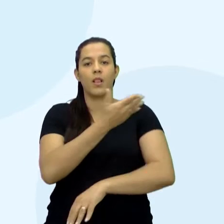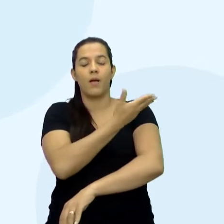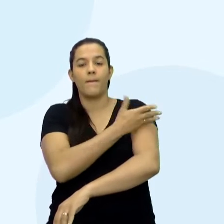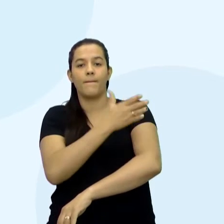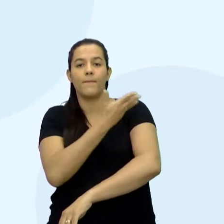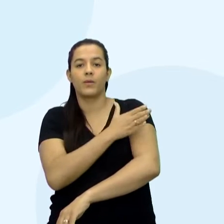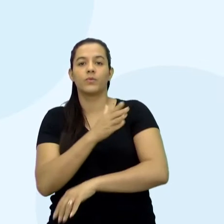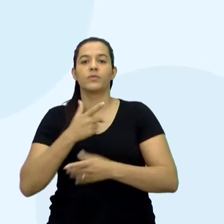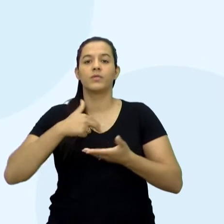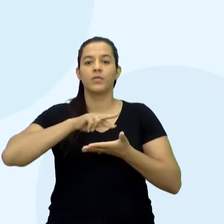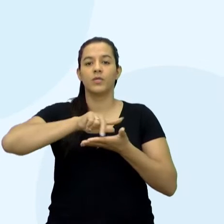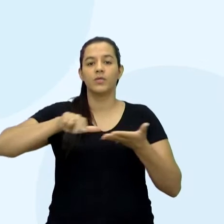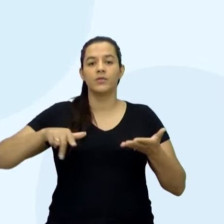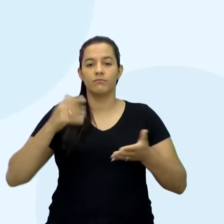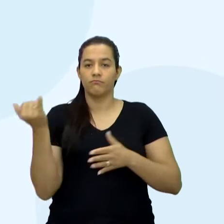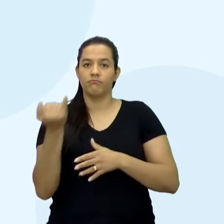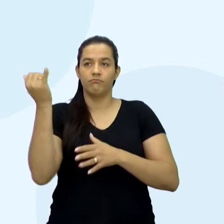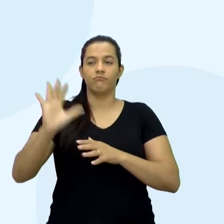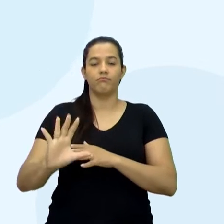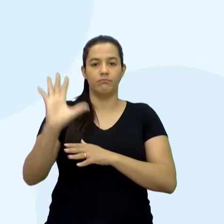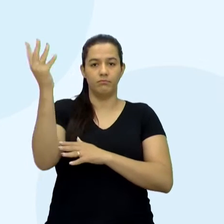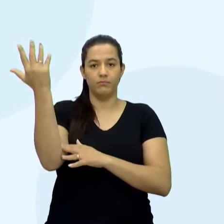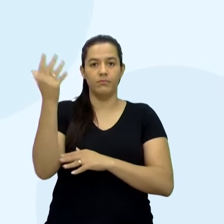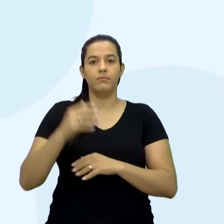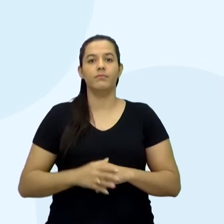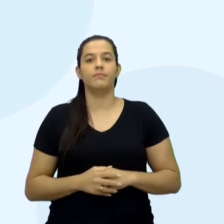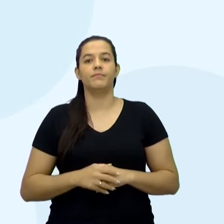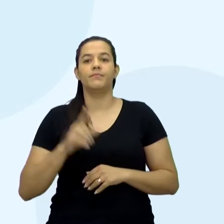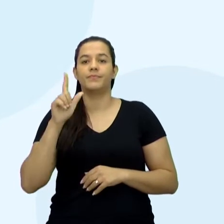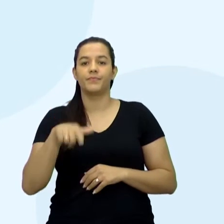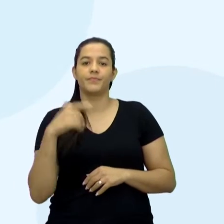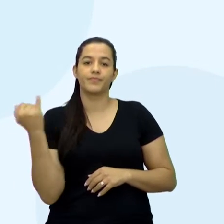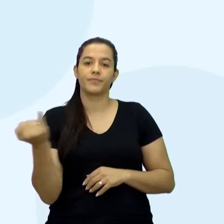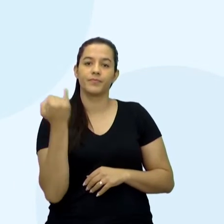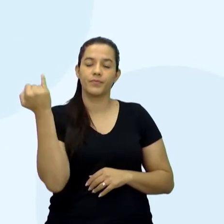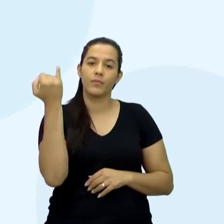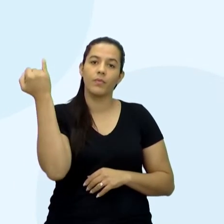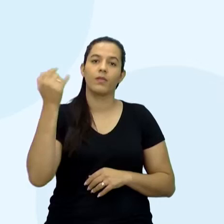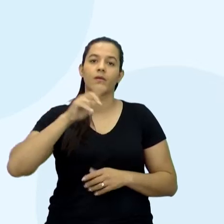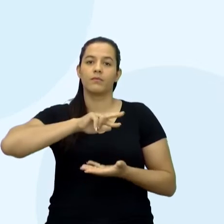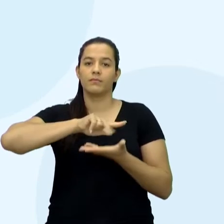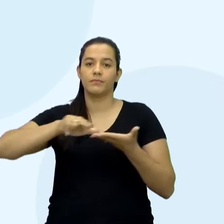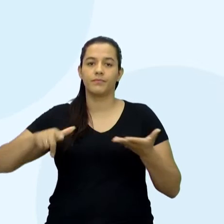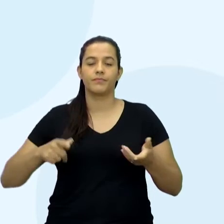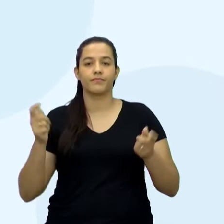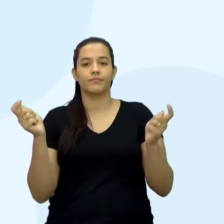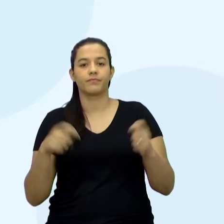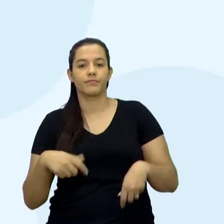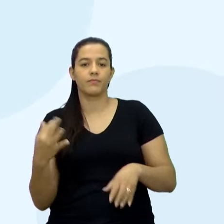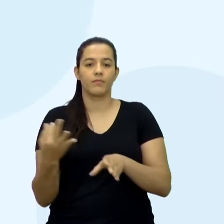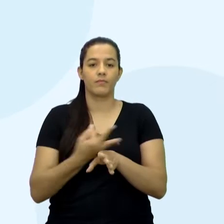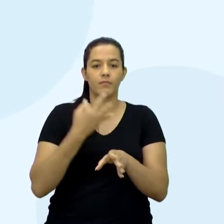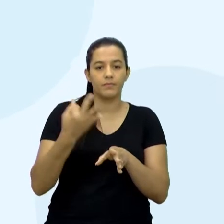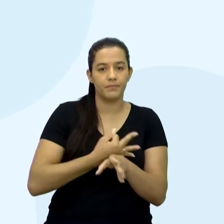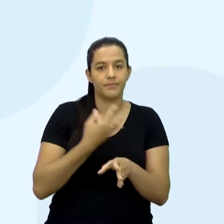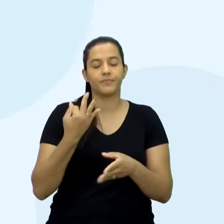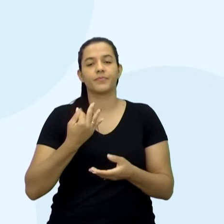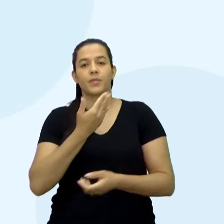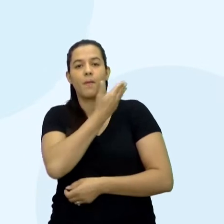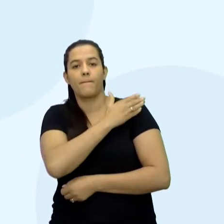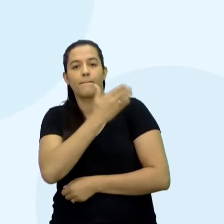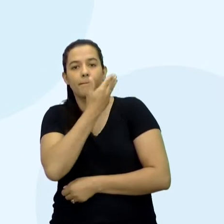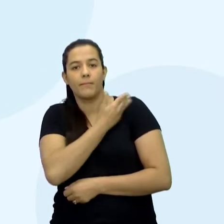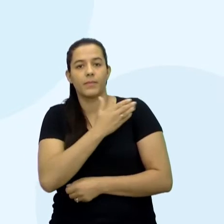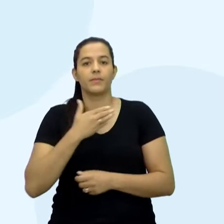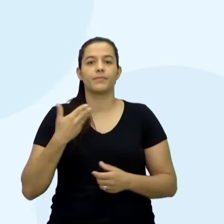determinada situação? Então é muito importante vocês já começarem a falar disso, das questões de intolerância, de questões de